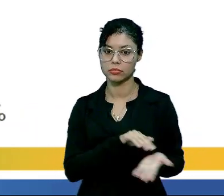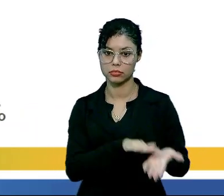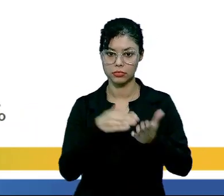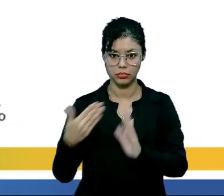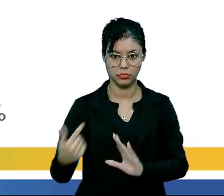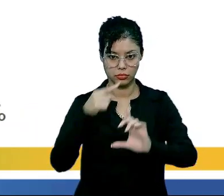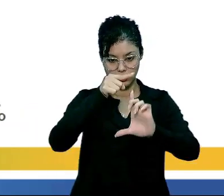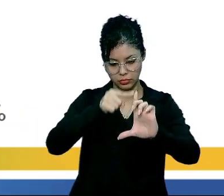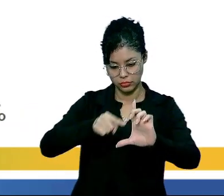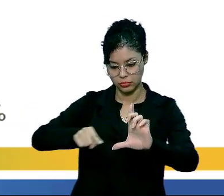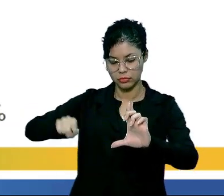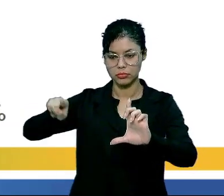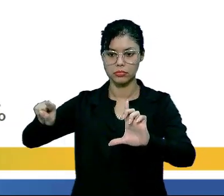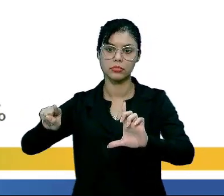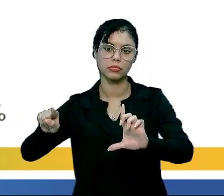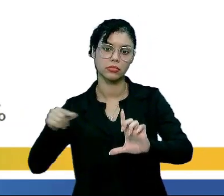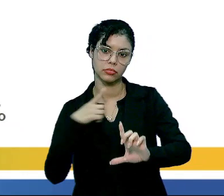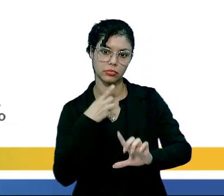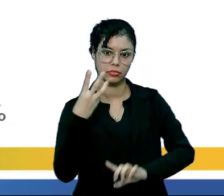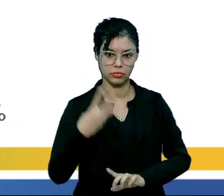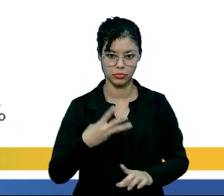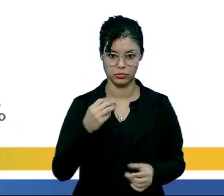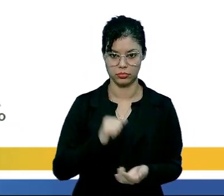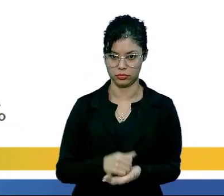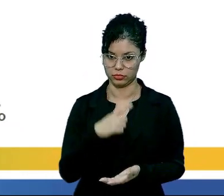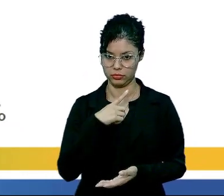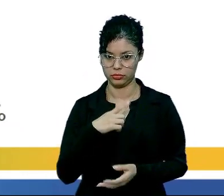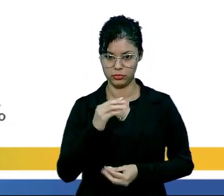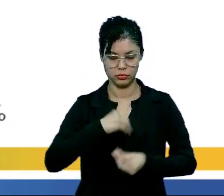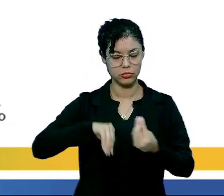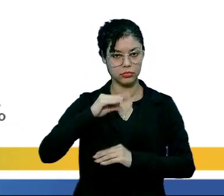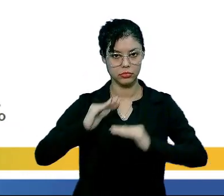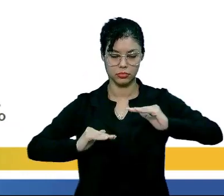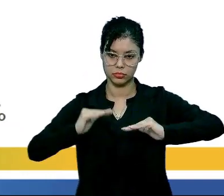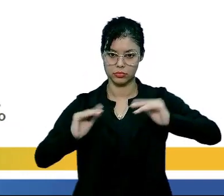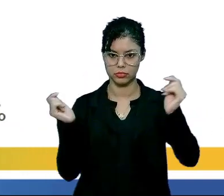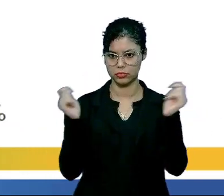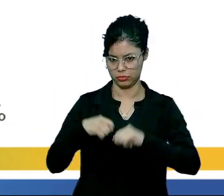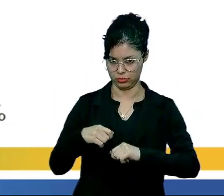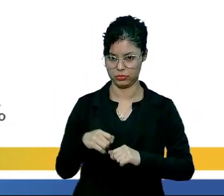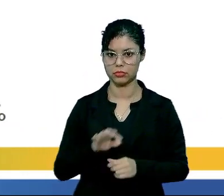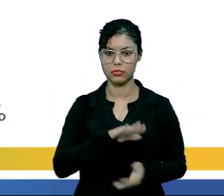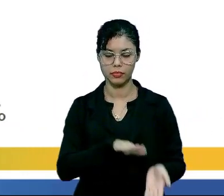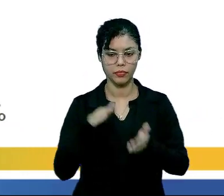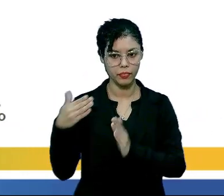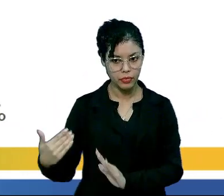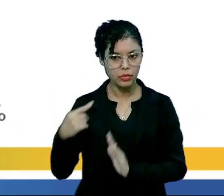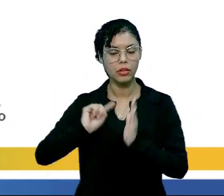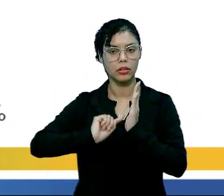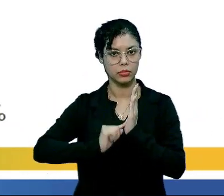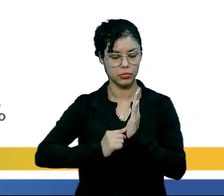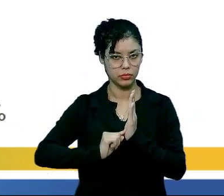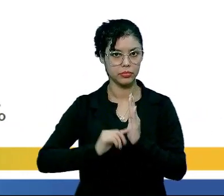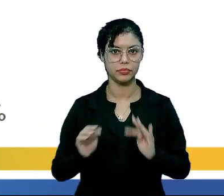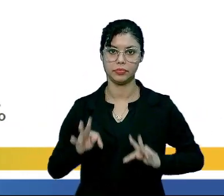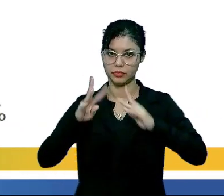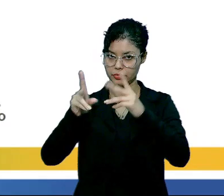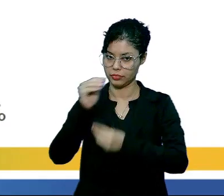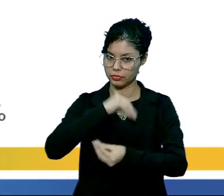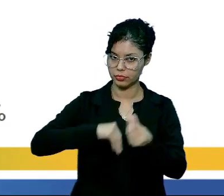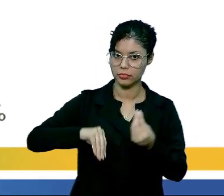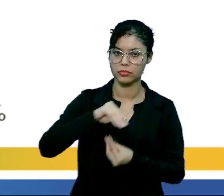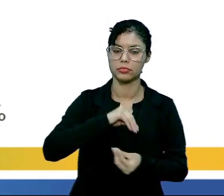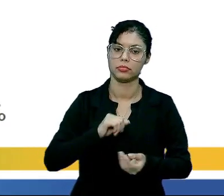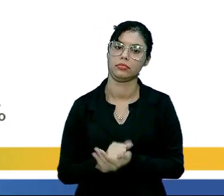da curva ali 3, do tempo T3, eu tenho a reação em equilíbrio, pois a partir daquele ponto, todas